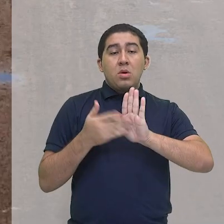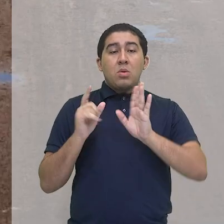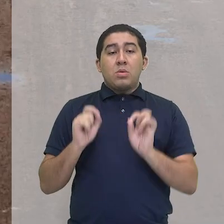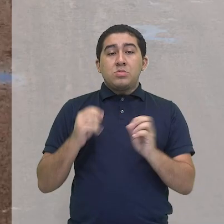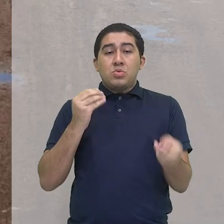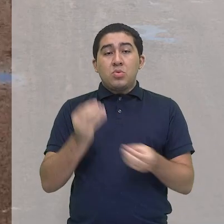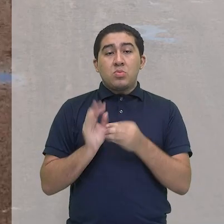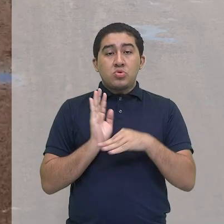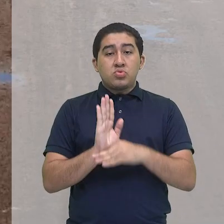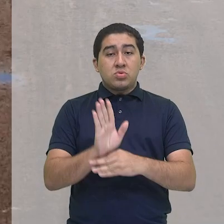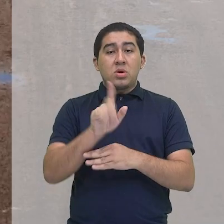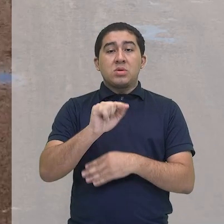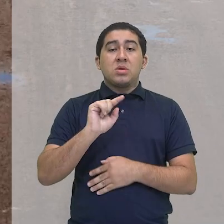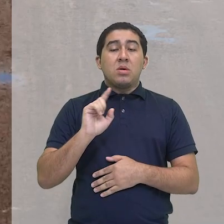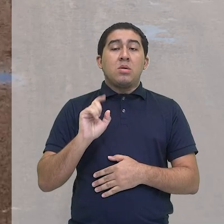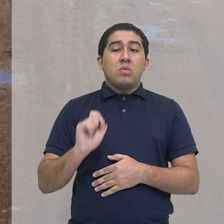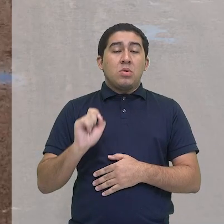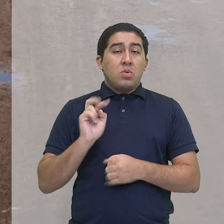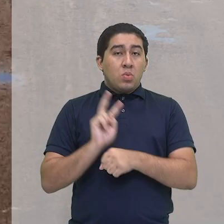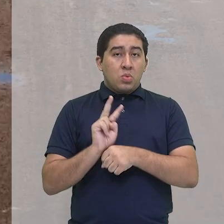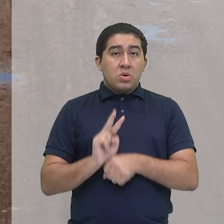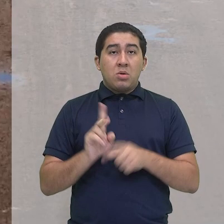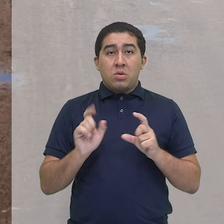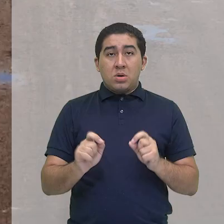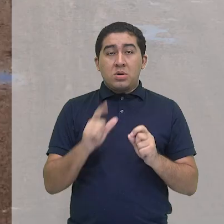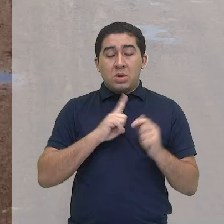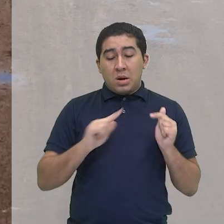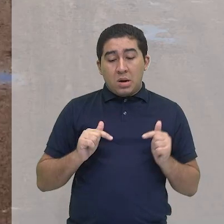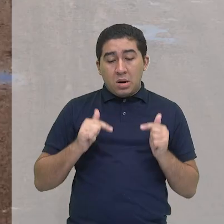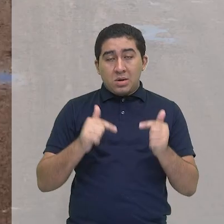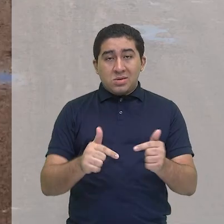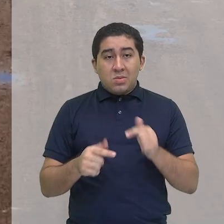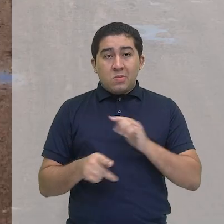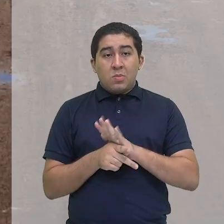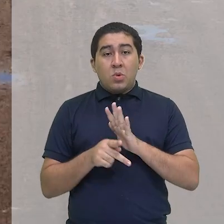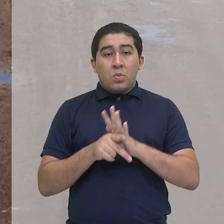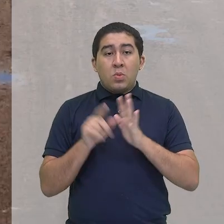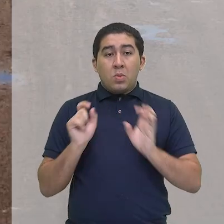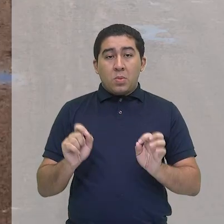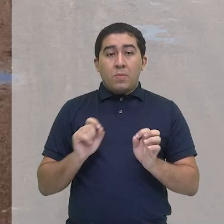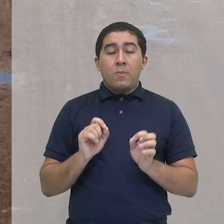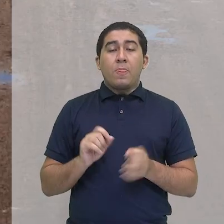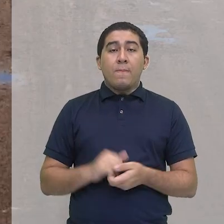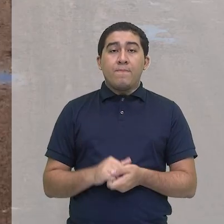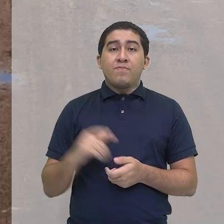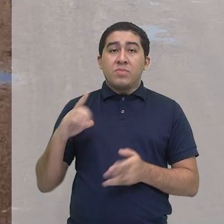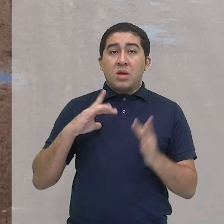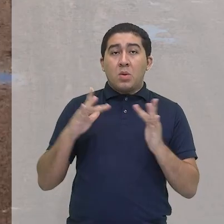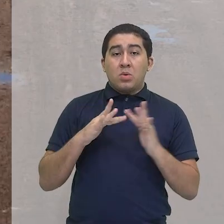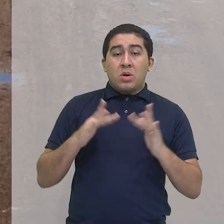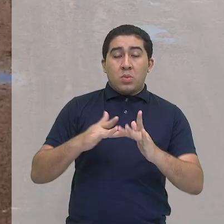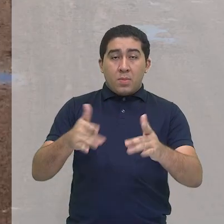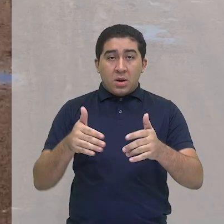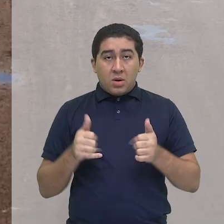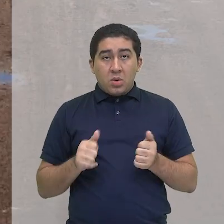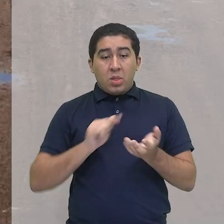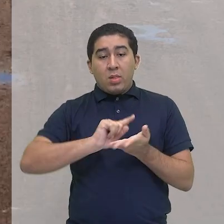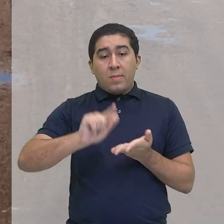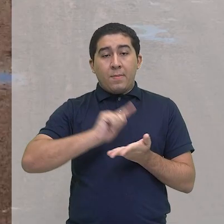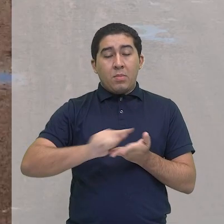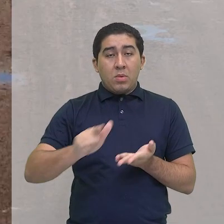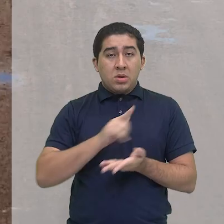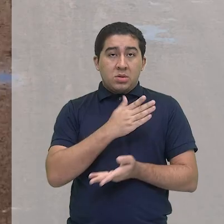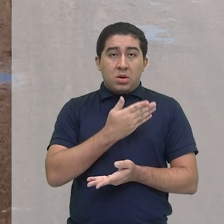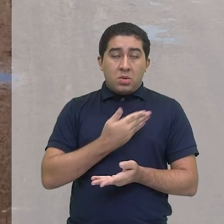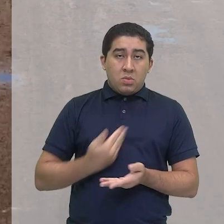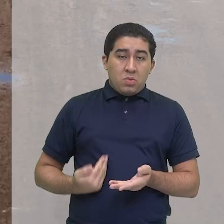para essa poluição da água é a implementação de medidas como a ampliação do acesso ao saneamento básico e também a